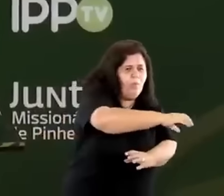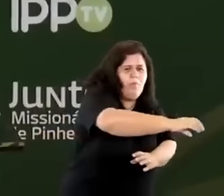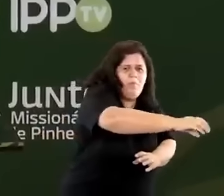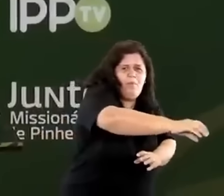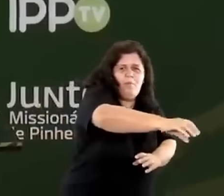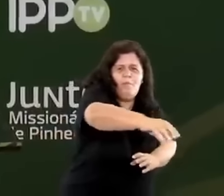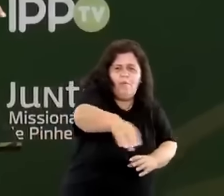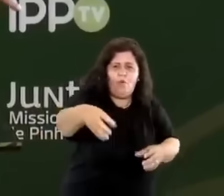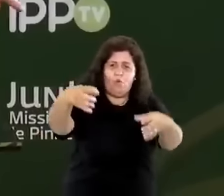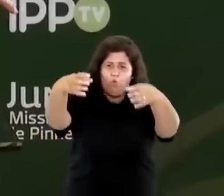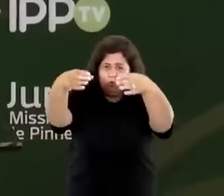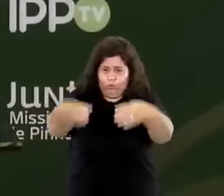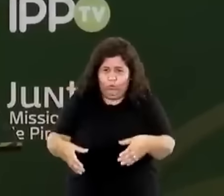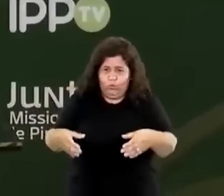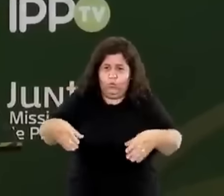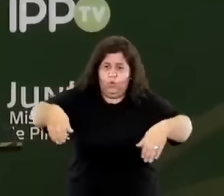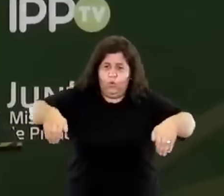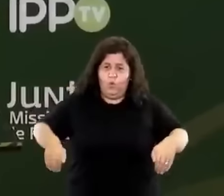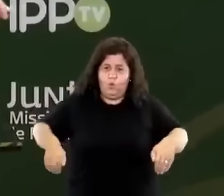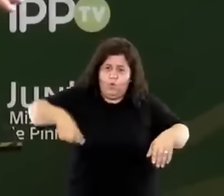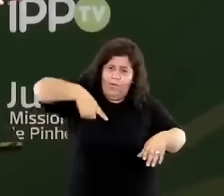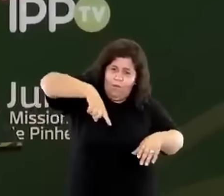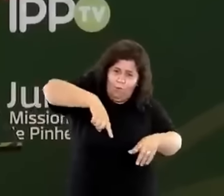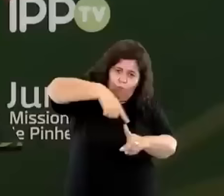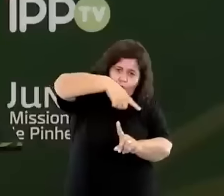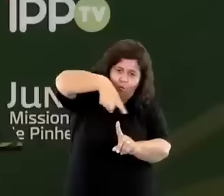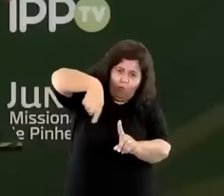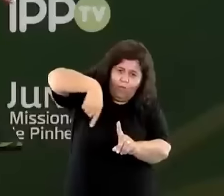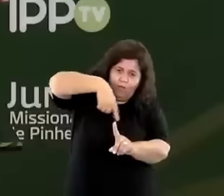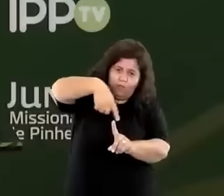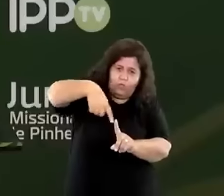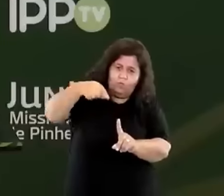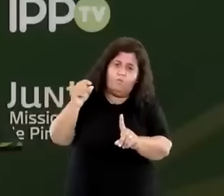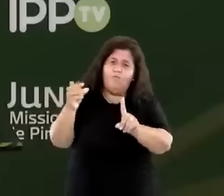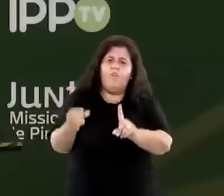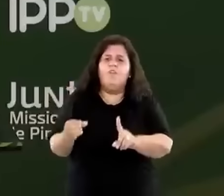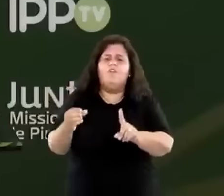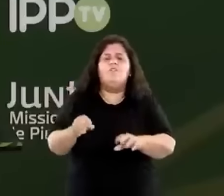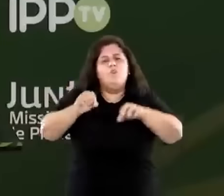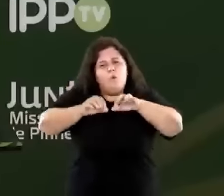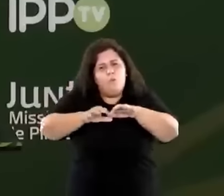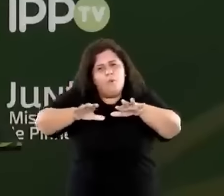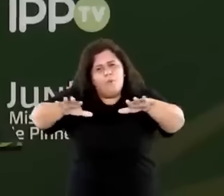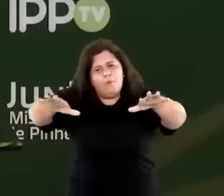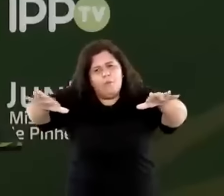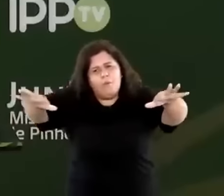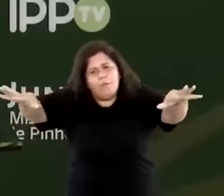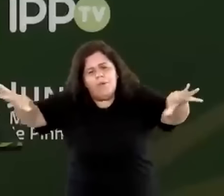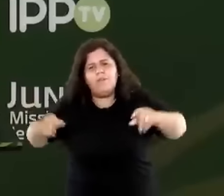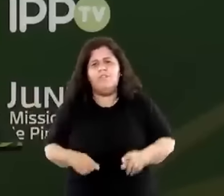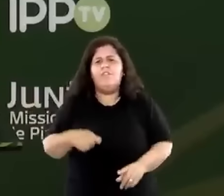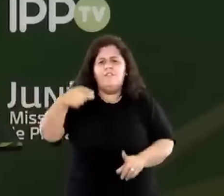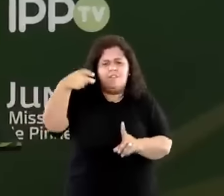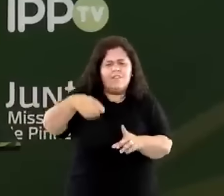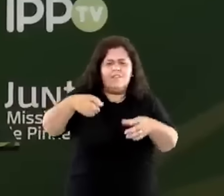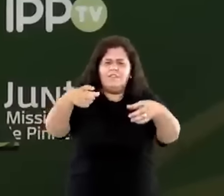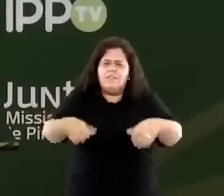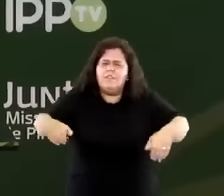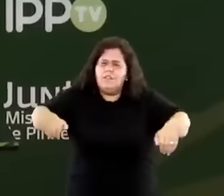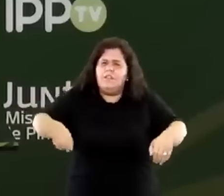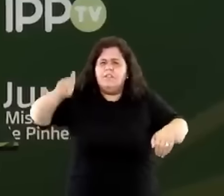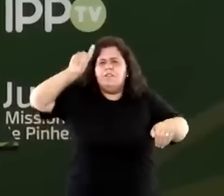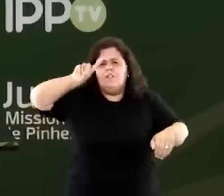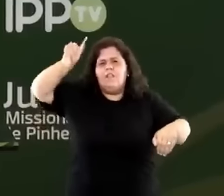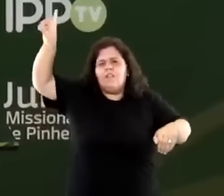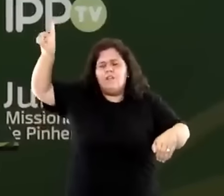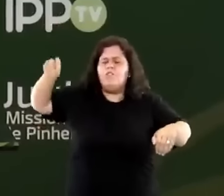Trono o trono é o centro o trono é o eixo o trono e e de onde emana tudo isso significa que Deus é que tem o controle de